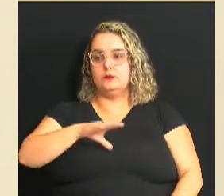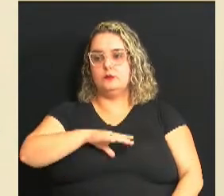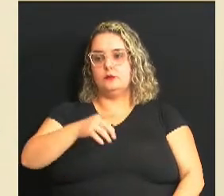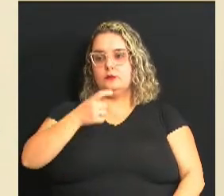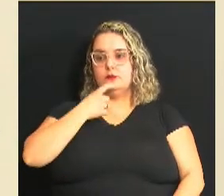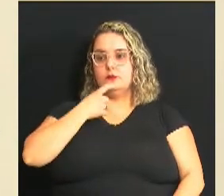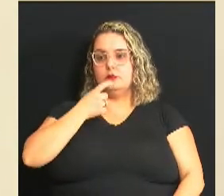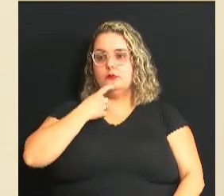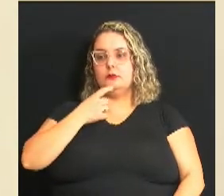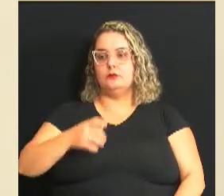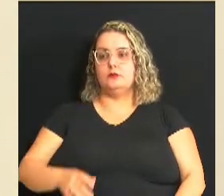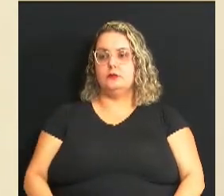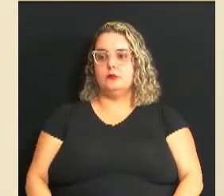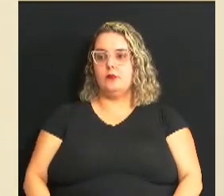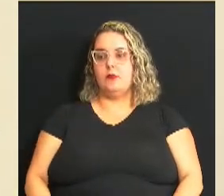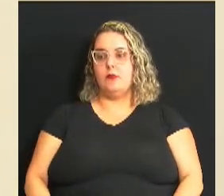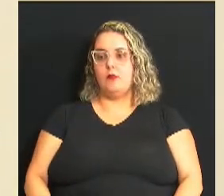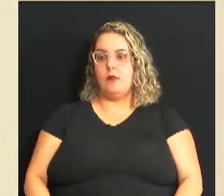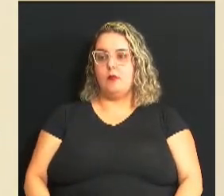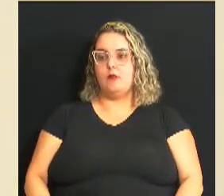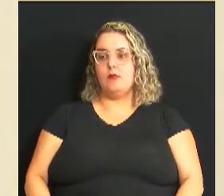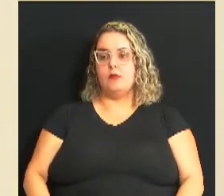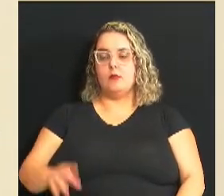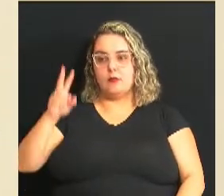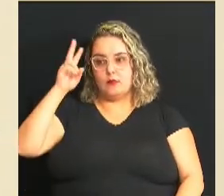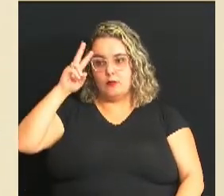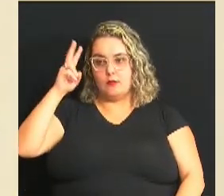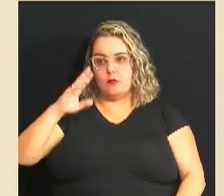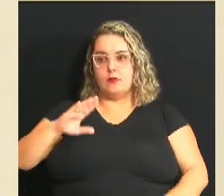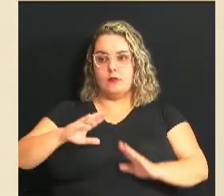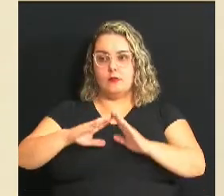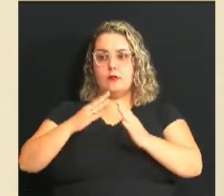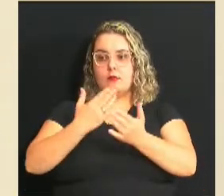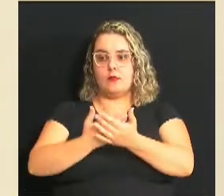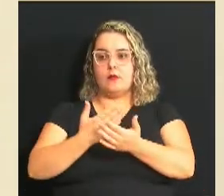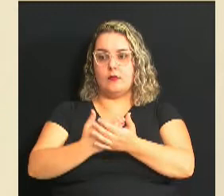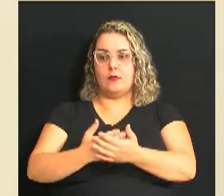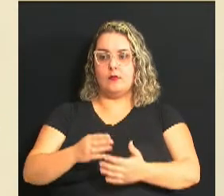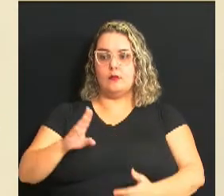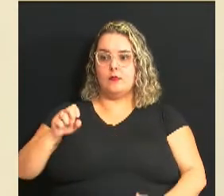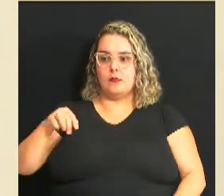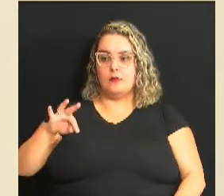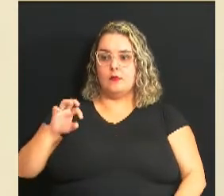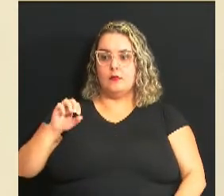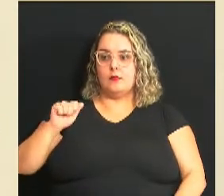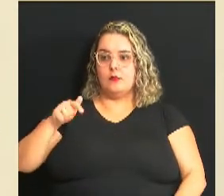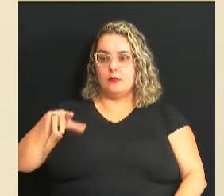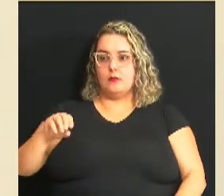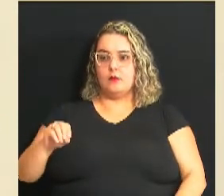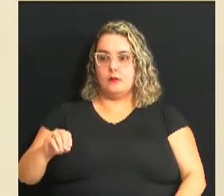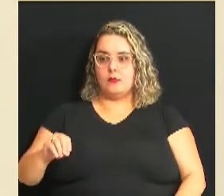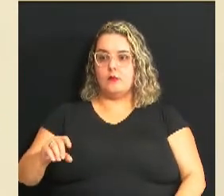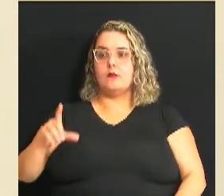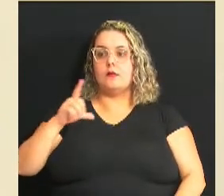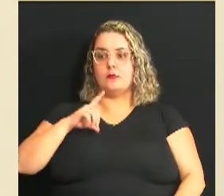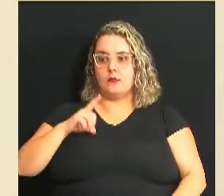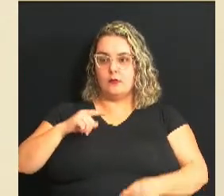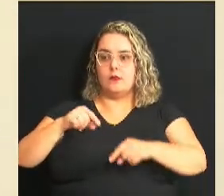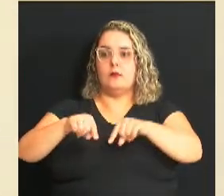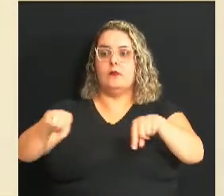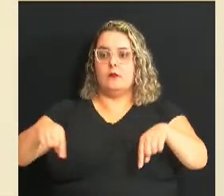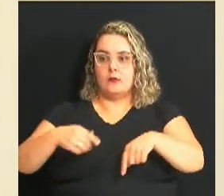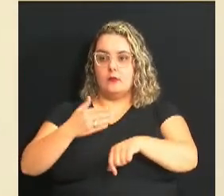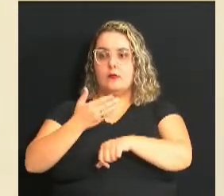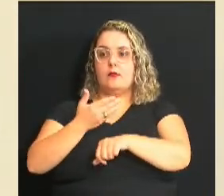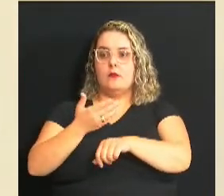no território. Eu lembro, agora, lembrando de escolas, eu lembro de outra. Lá no Bentão, onde eu sou professor, também tem uma sala de teatro.